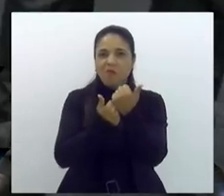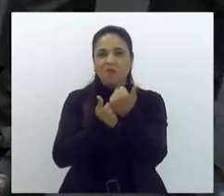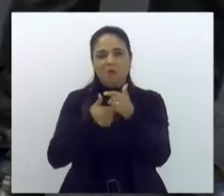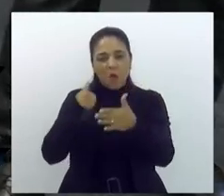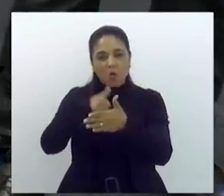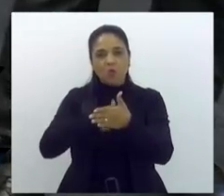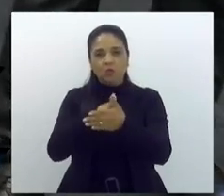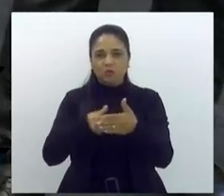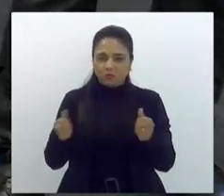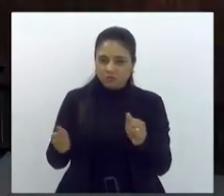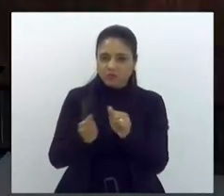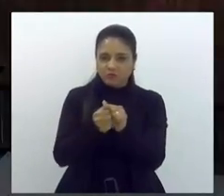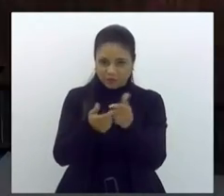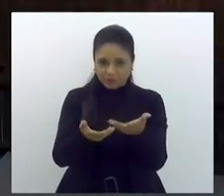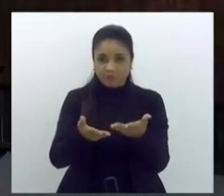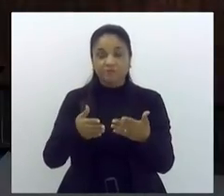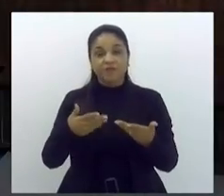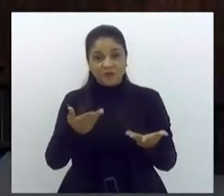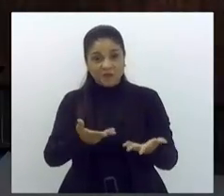Presidente